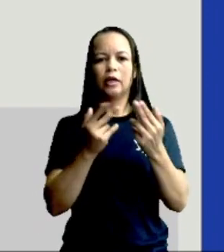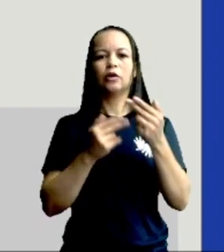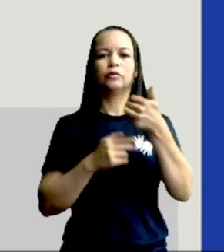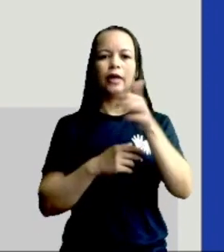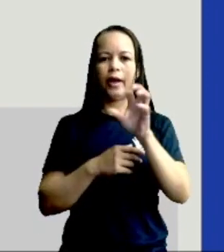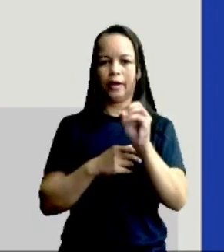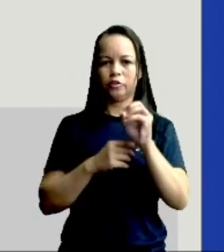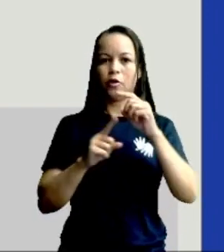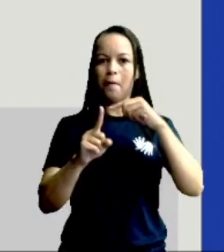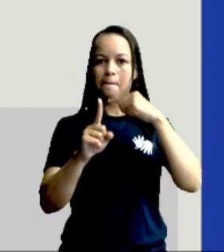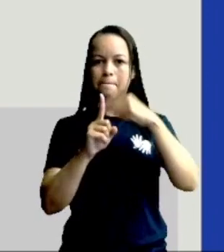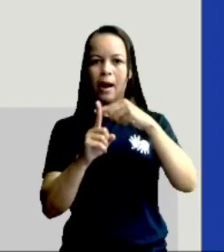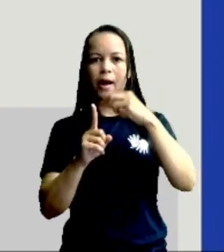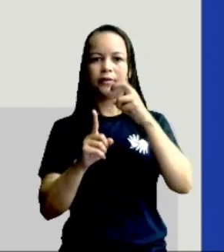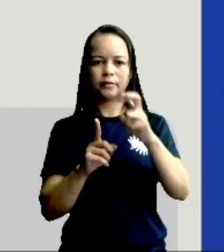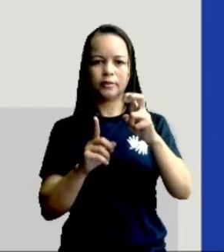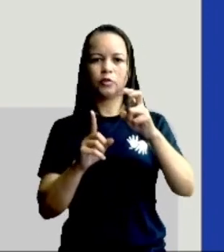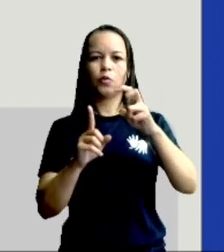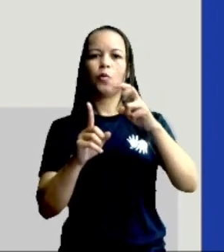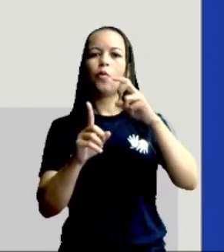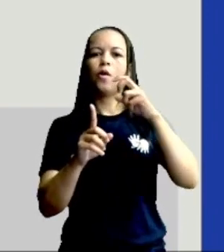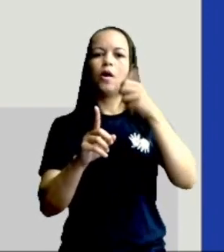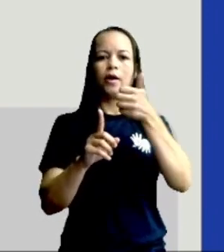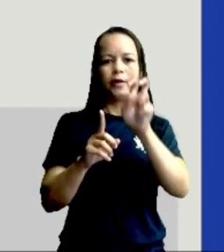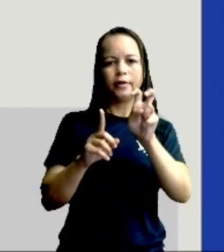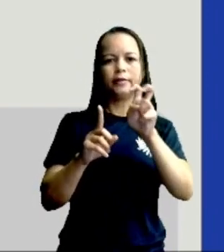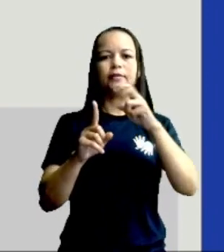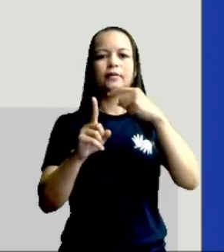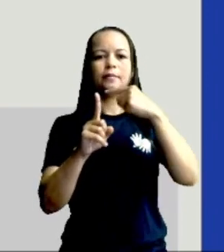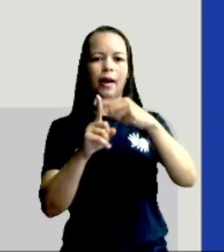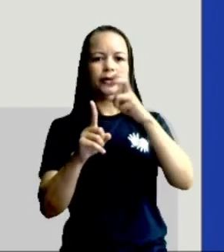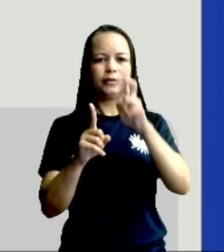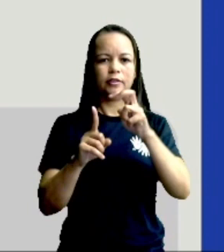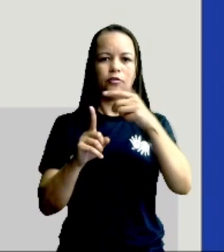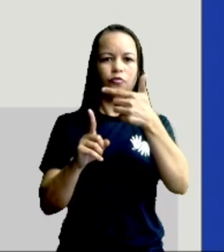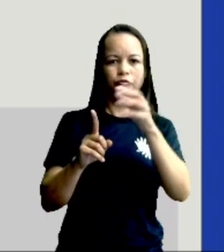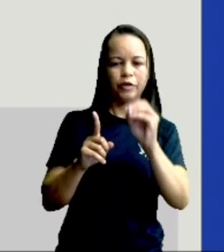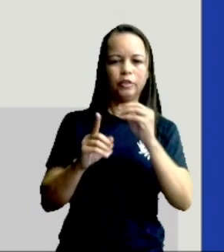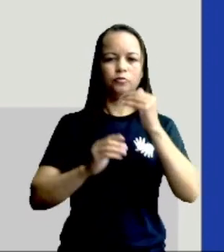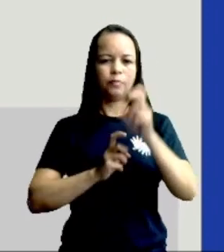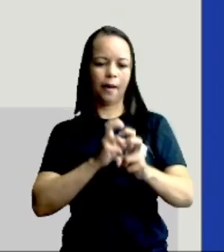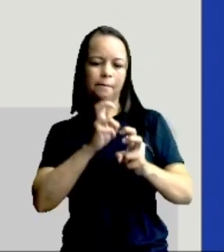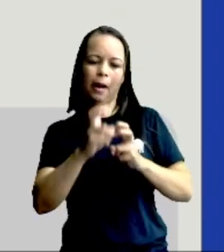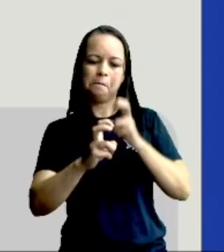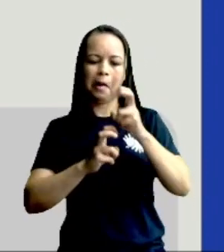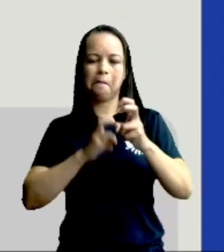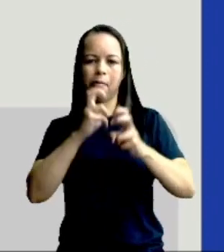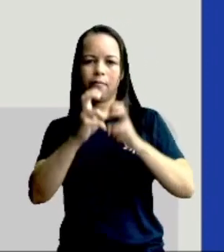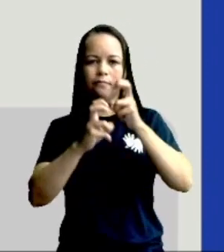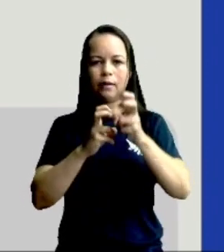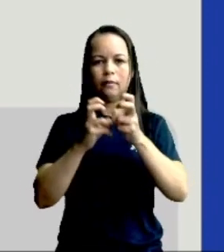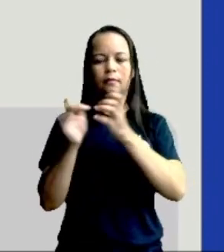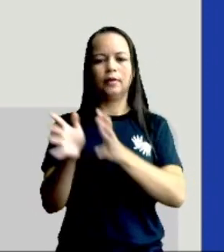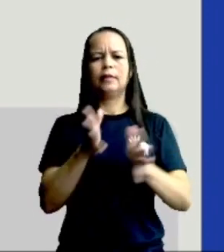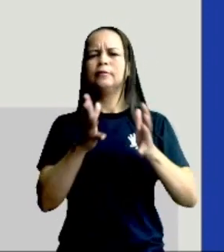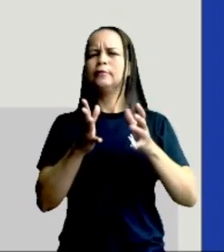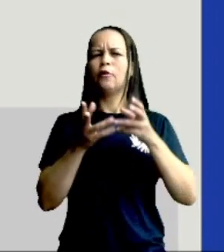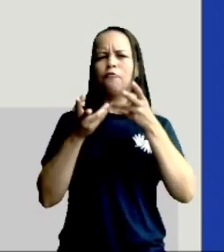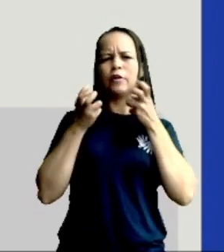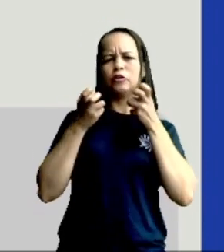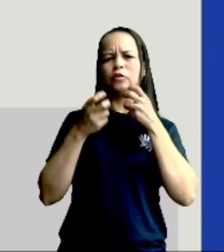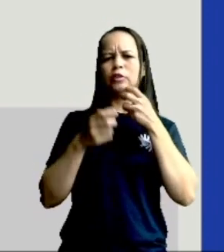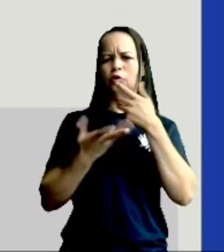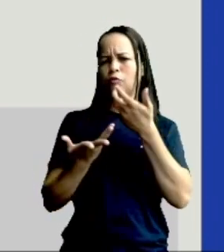no 10, mais 5 no 15, né? E aí vai essa sequência aumentando. Quando chega no 35, se eu vi que tem